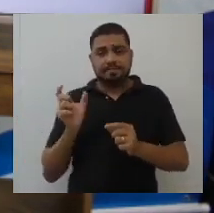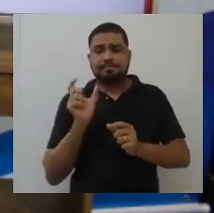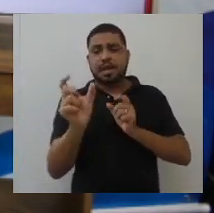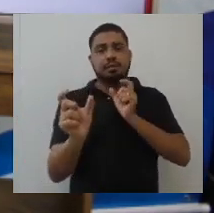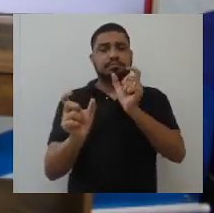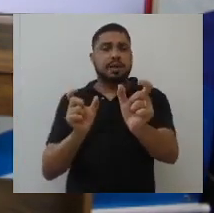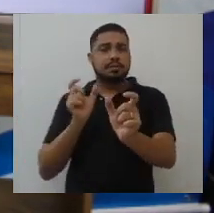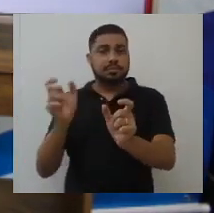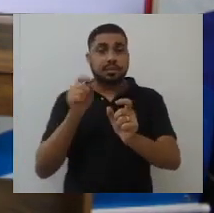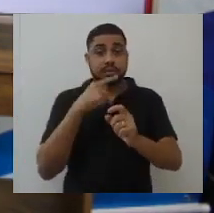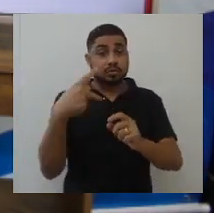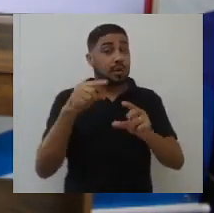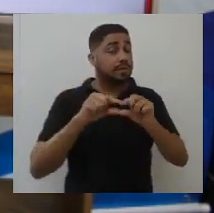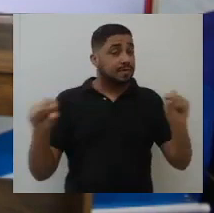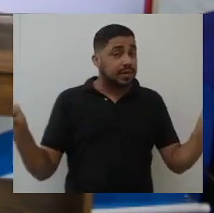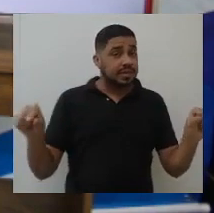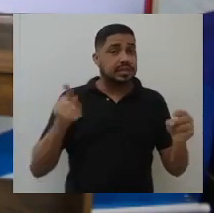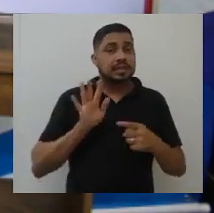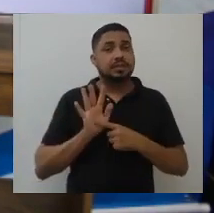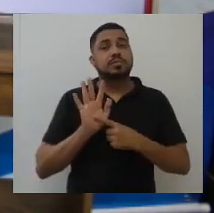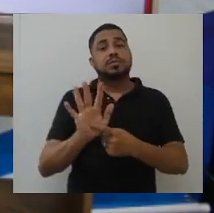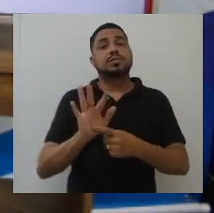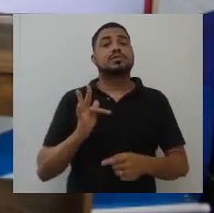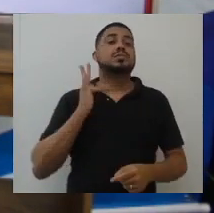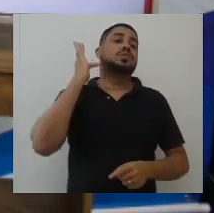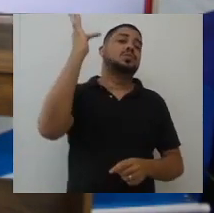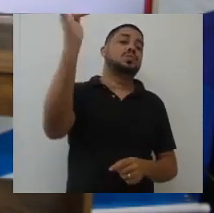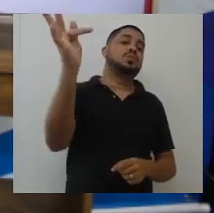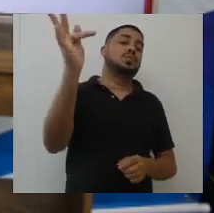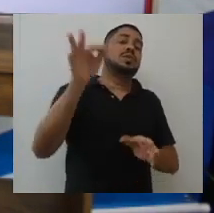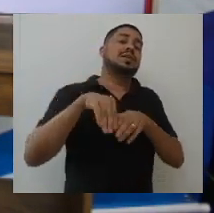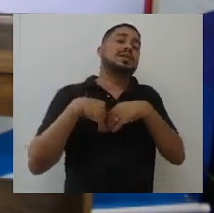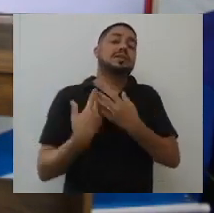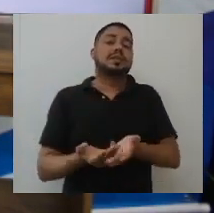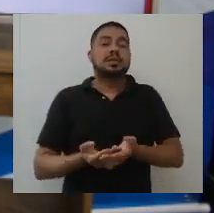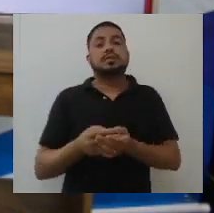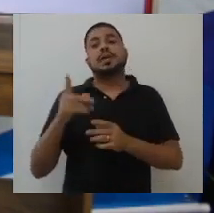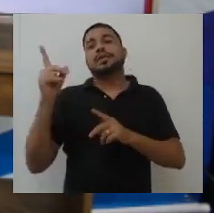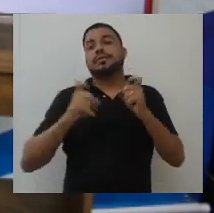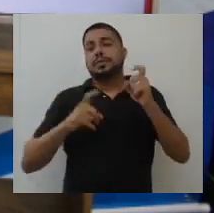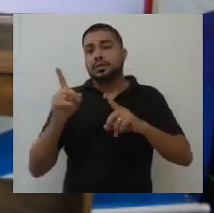aparecem na tua frase, elas indicam futuro, tá certo? Então, são